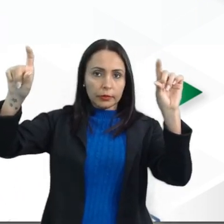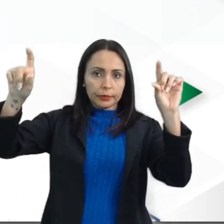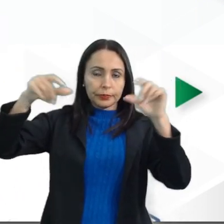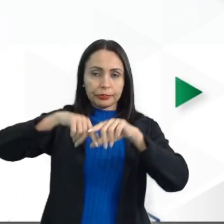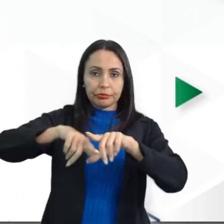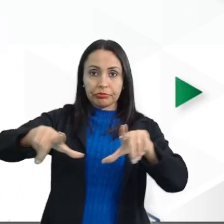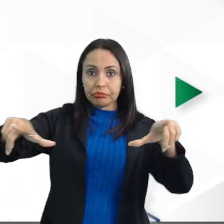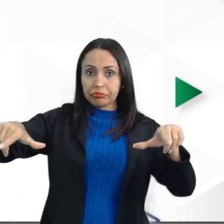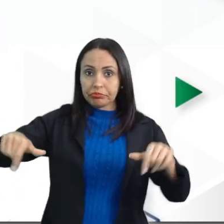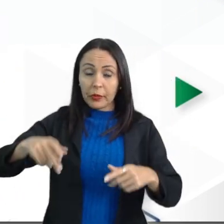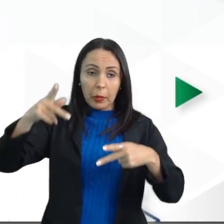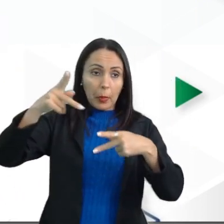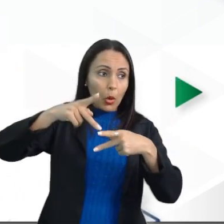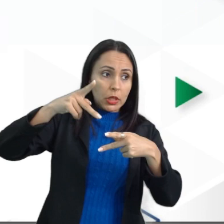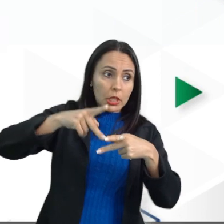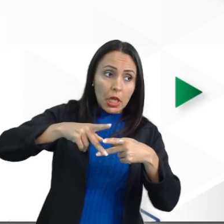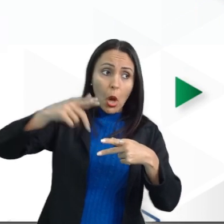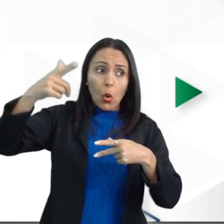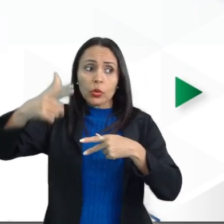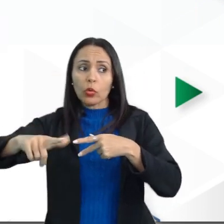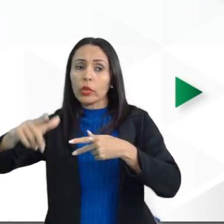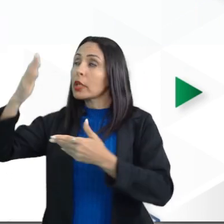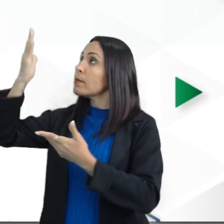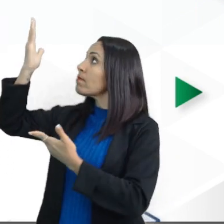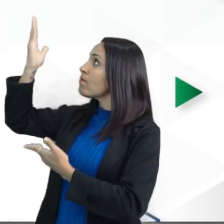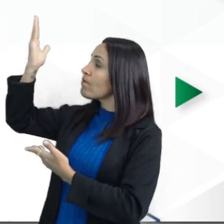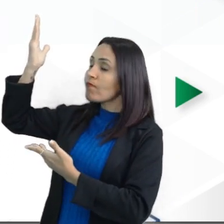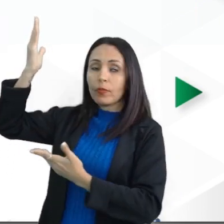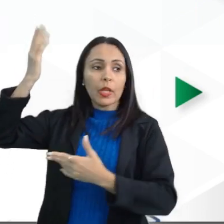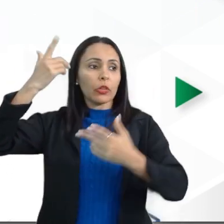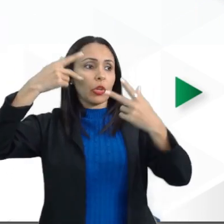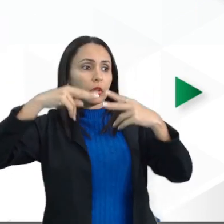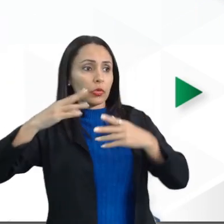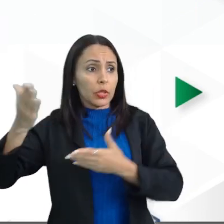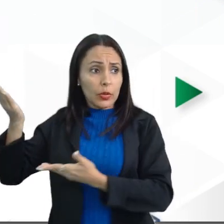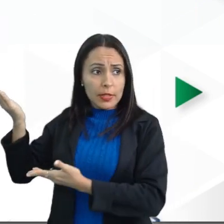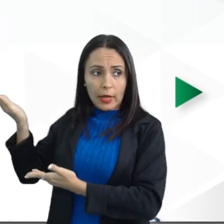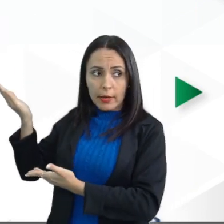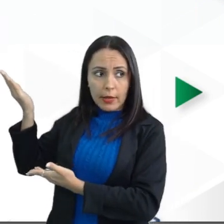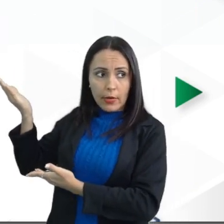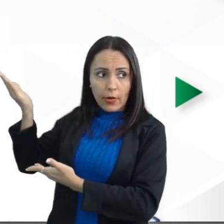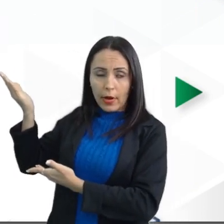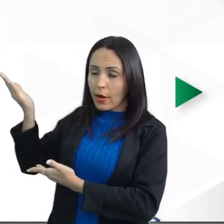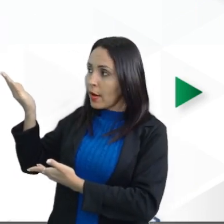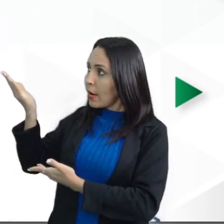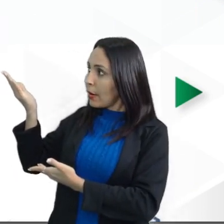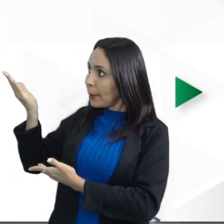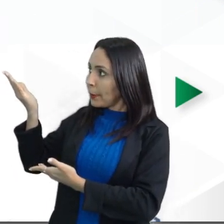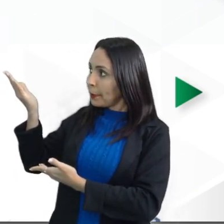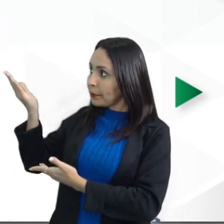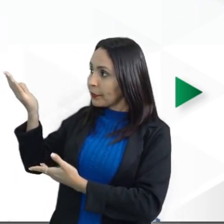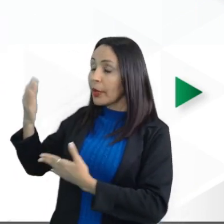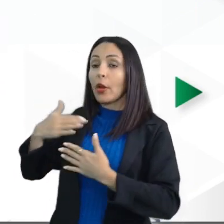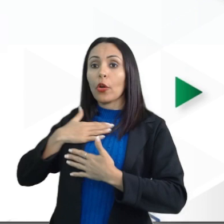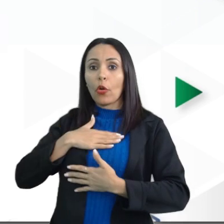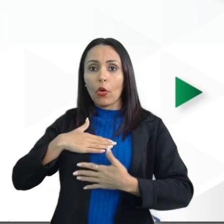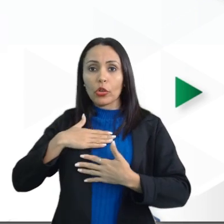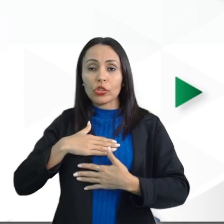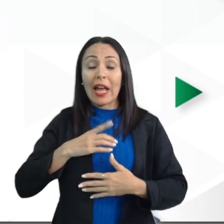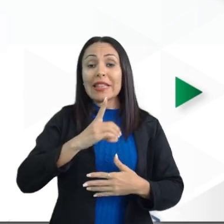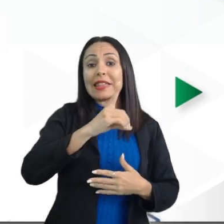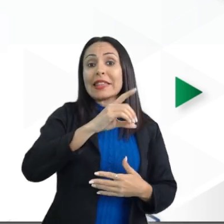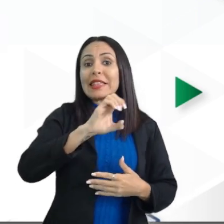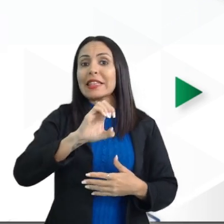aí, complemento sem preposição. Já no segundo momento, gostar de sorvete, olha